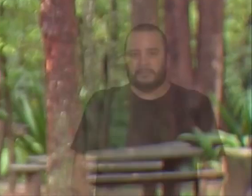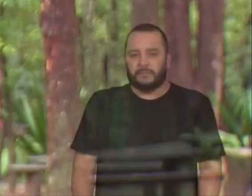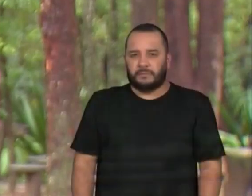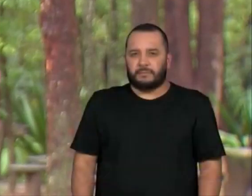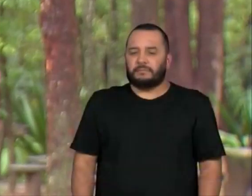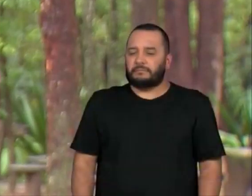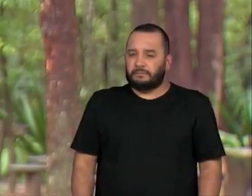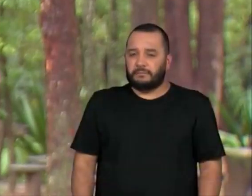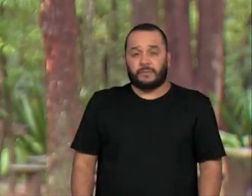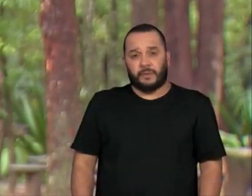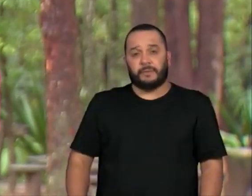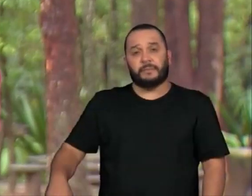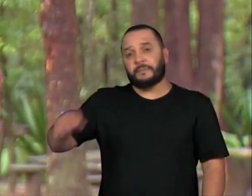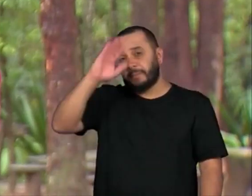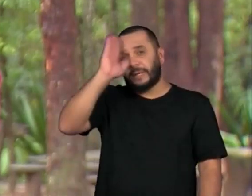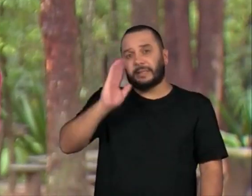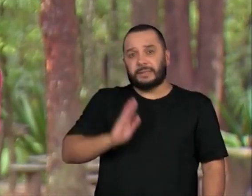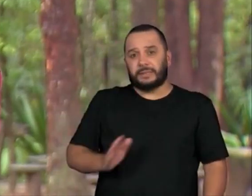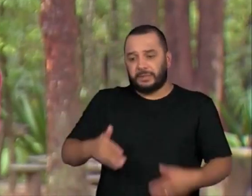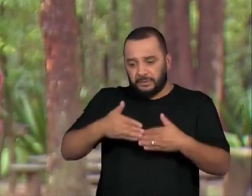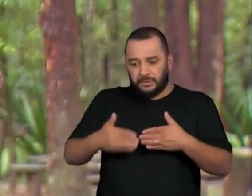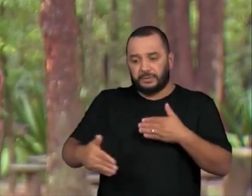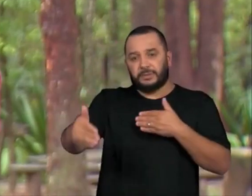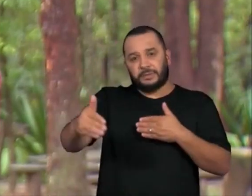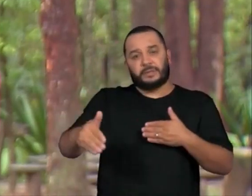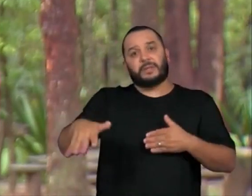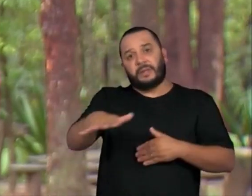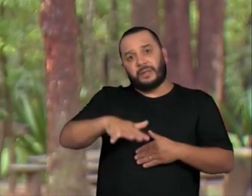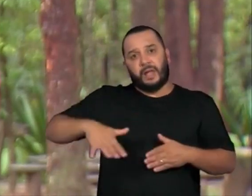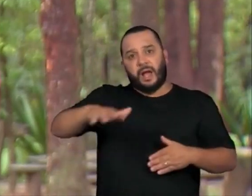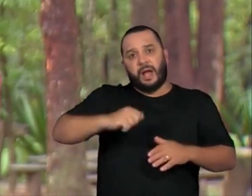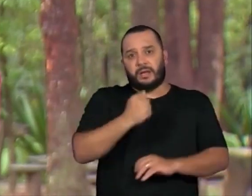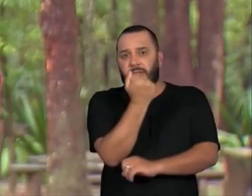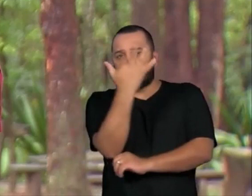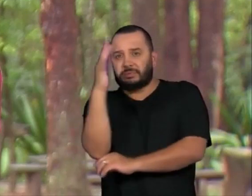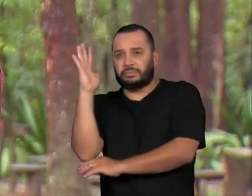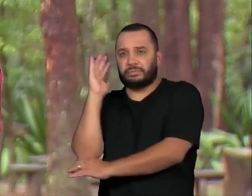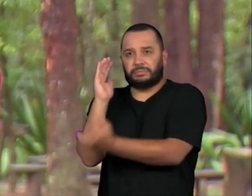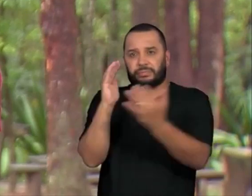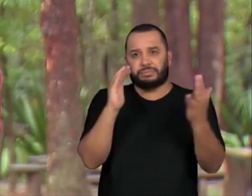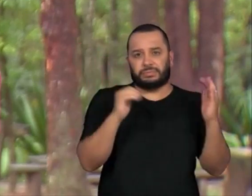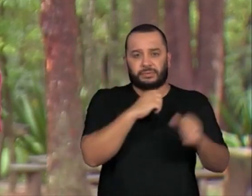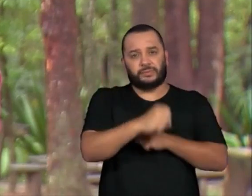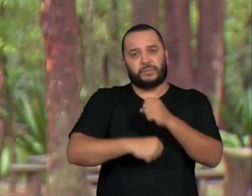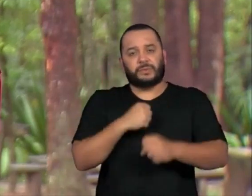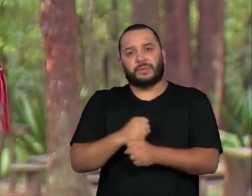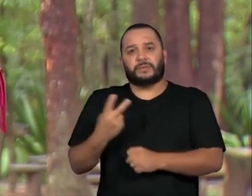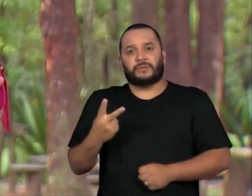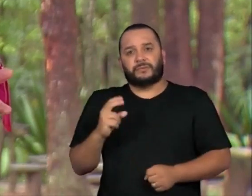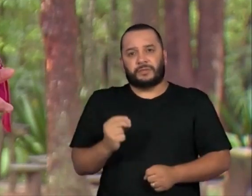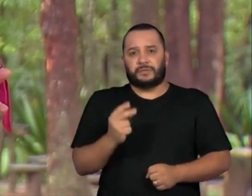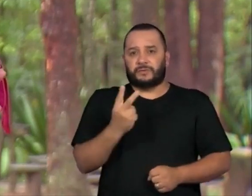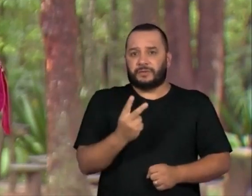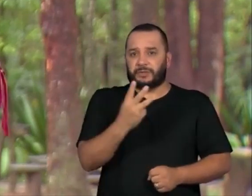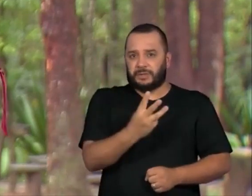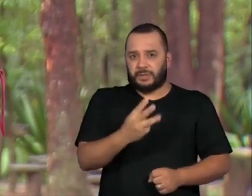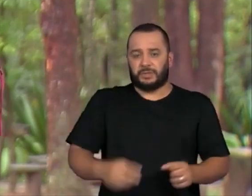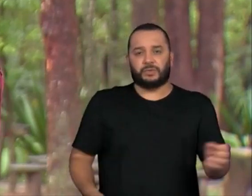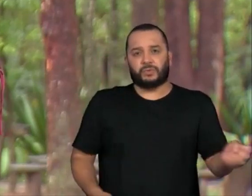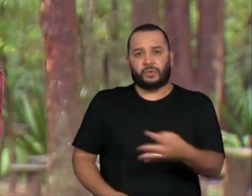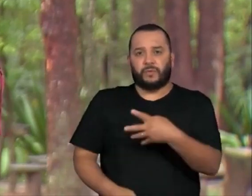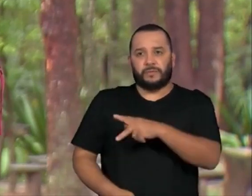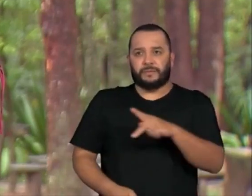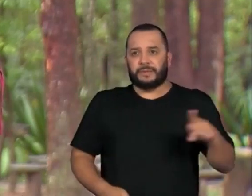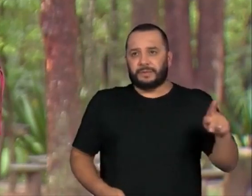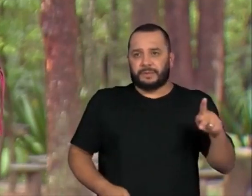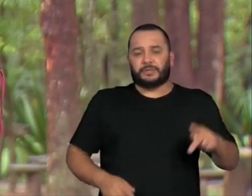O que esperar do Brasil na área socioambiental em 2023? O novo presidente Luiz